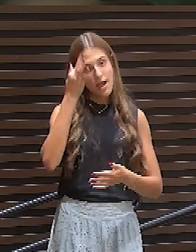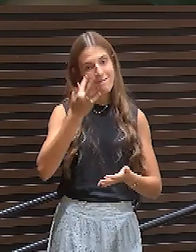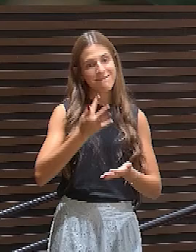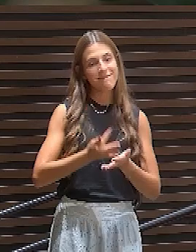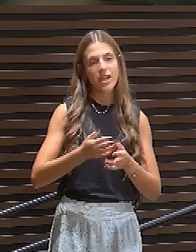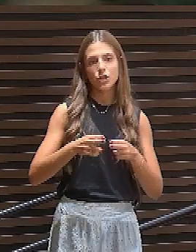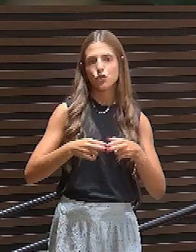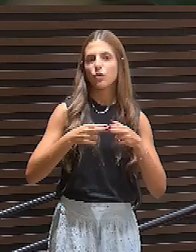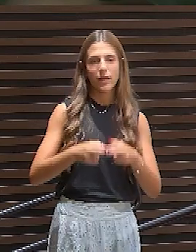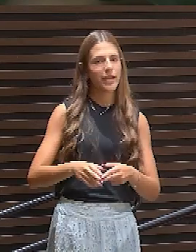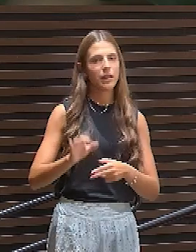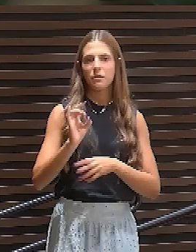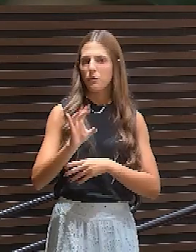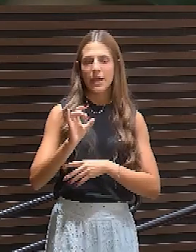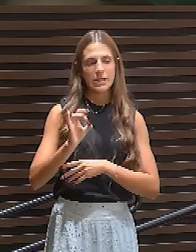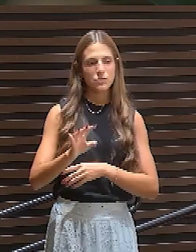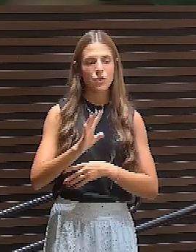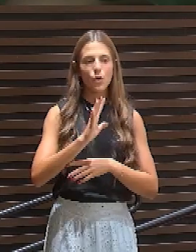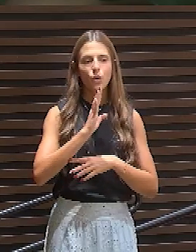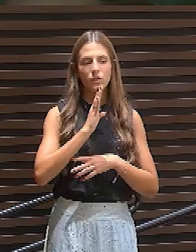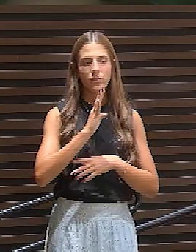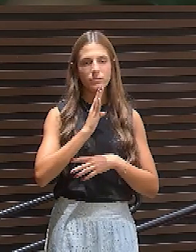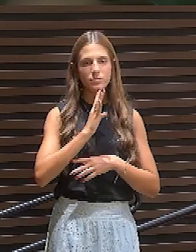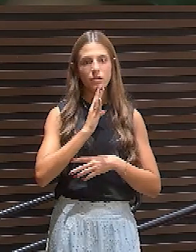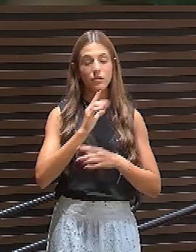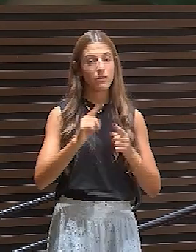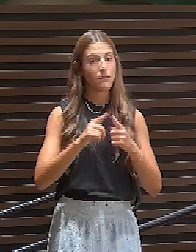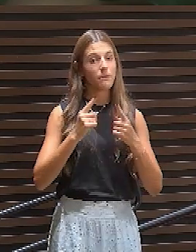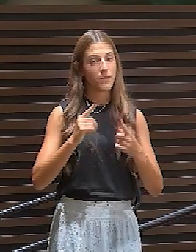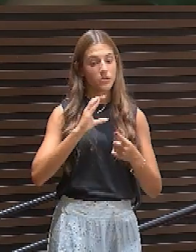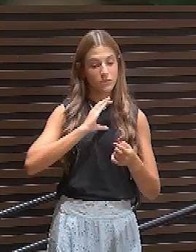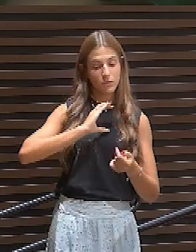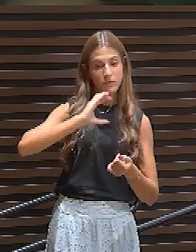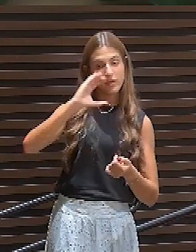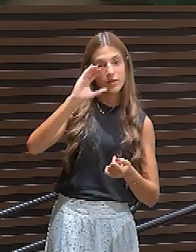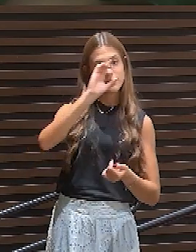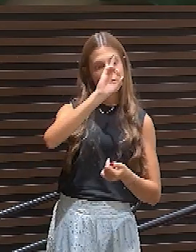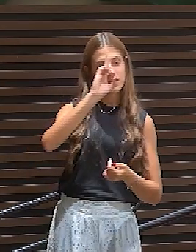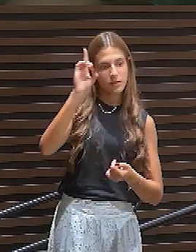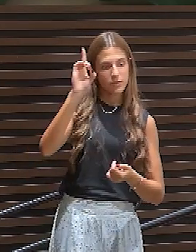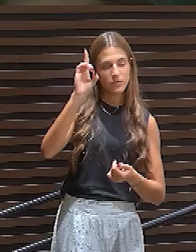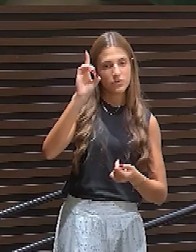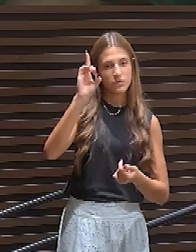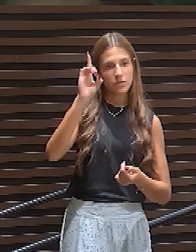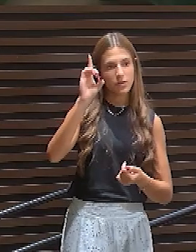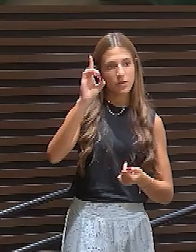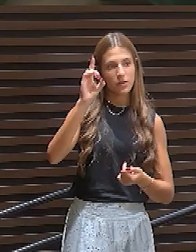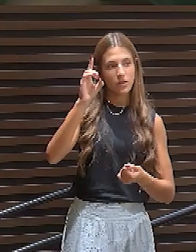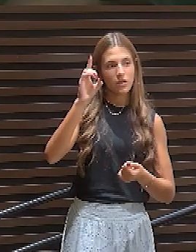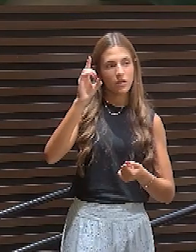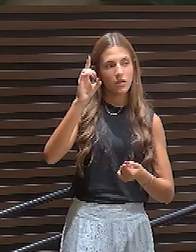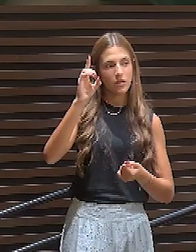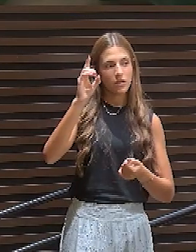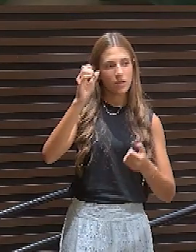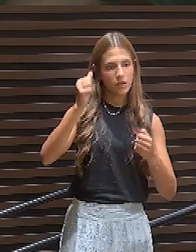conhecimento, mas de confiança em Deus, que produz